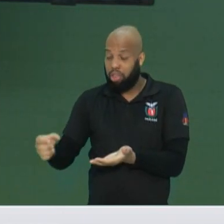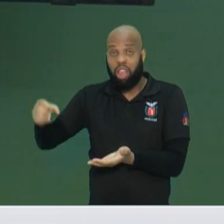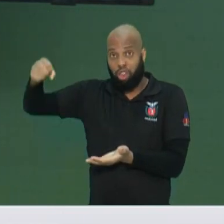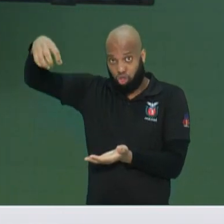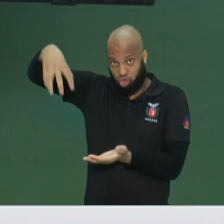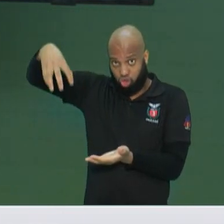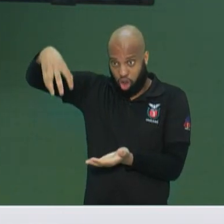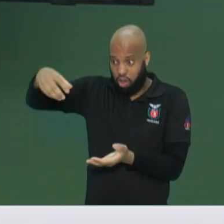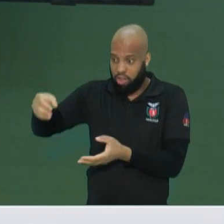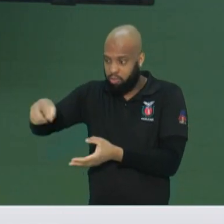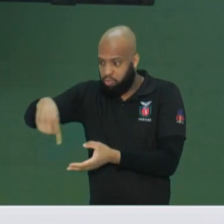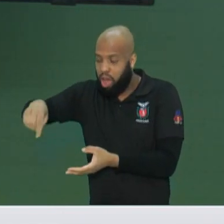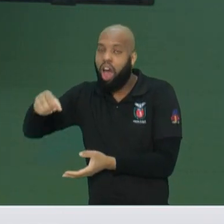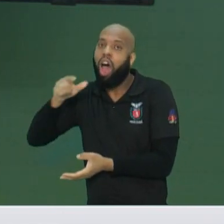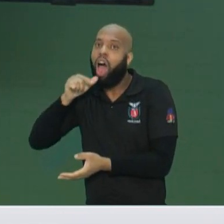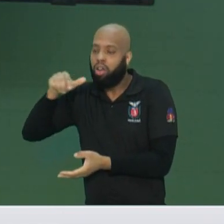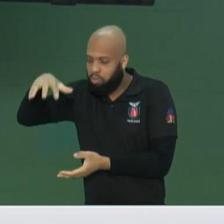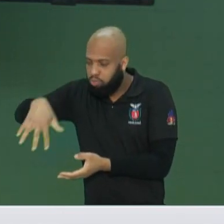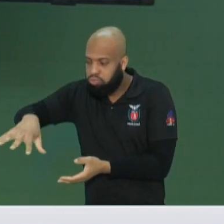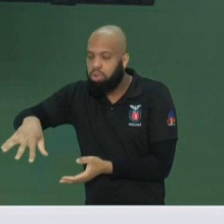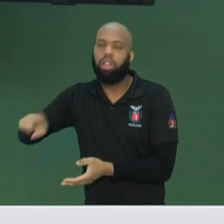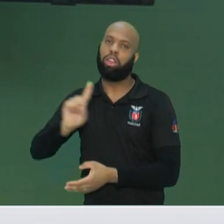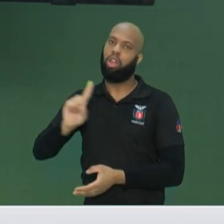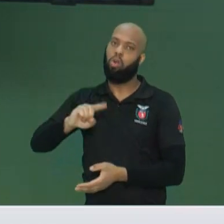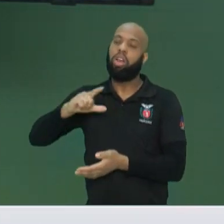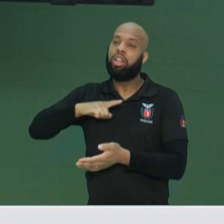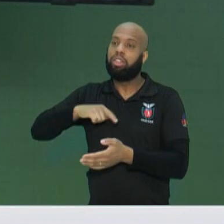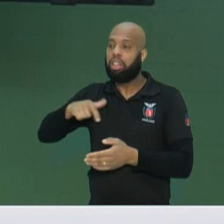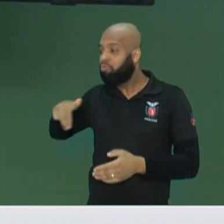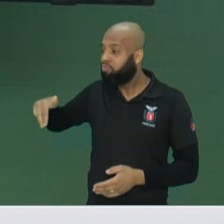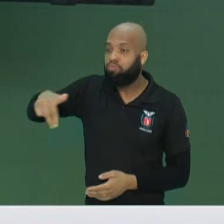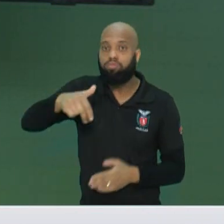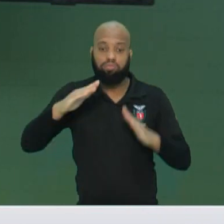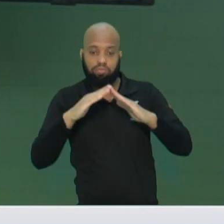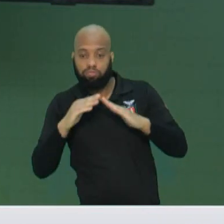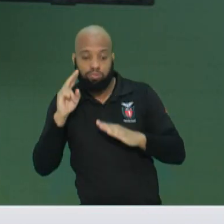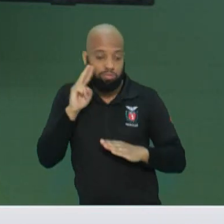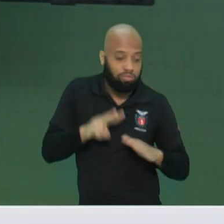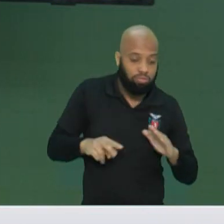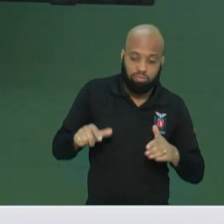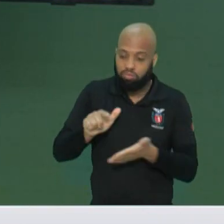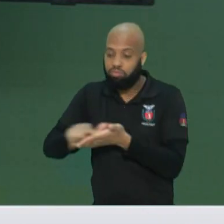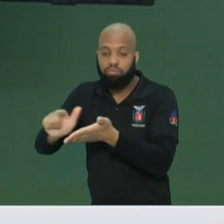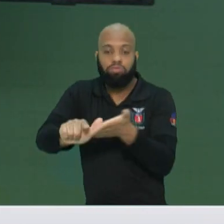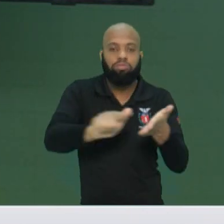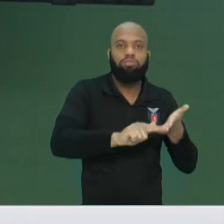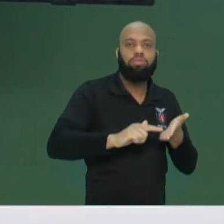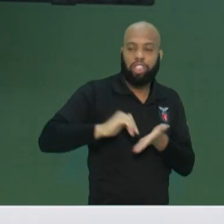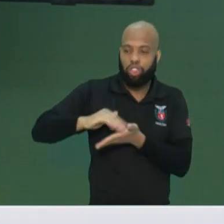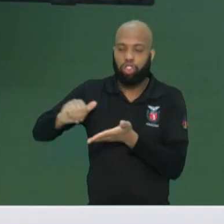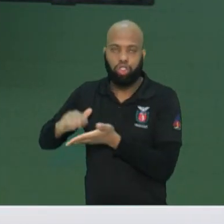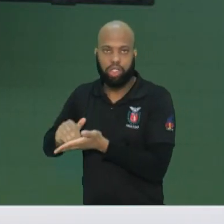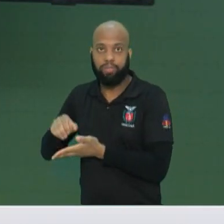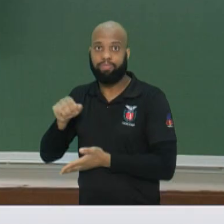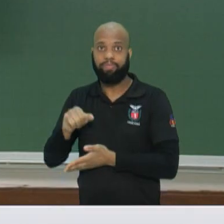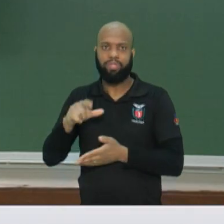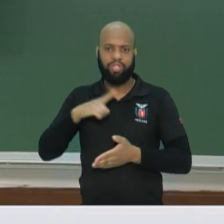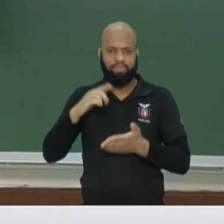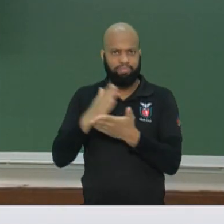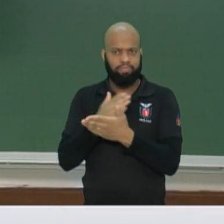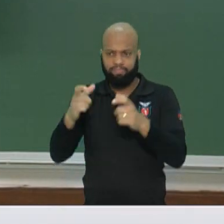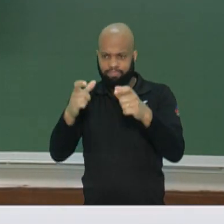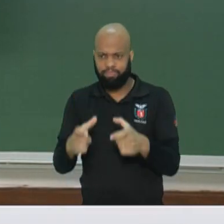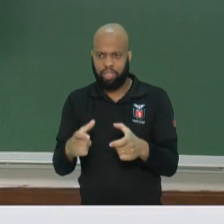volta na nossa casa, retirando todo lugar que pode ficar água parada, certo? Assim, nós